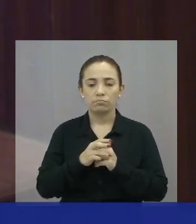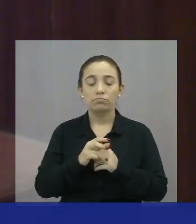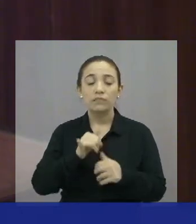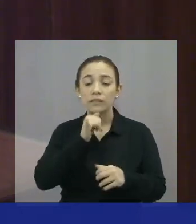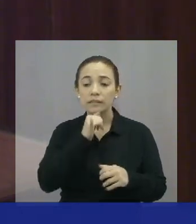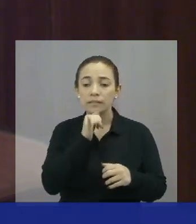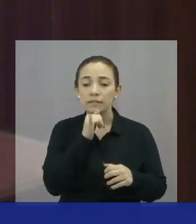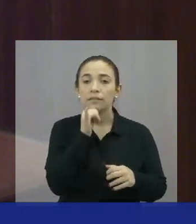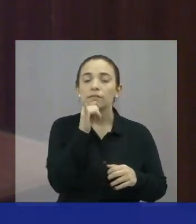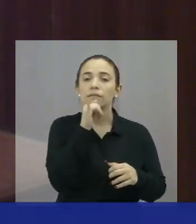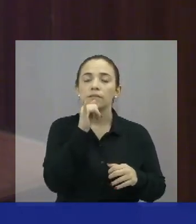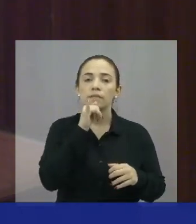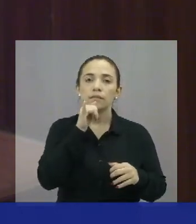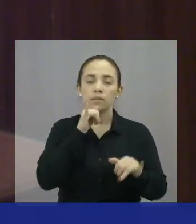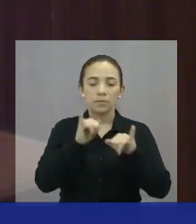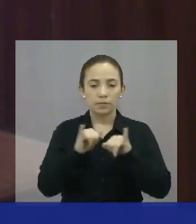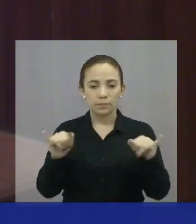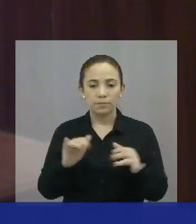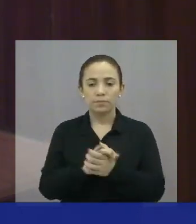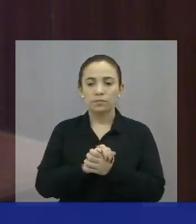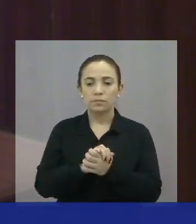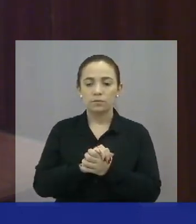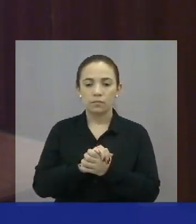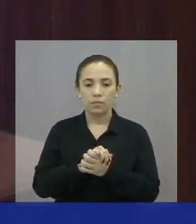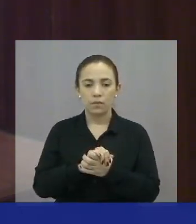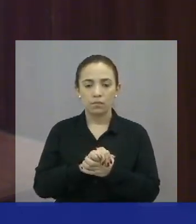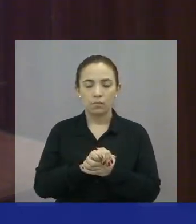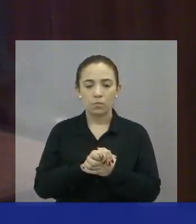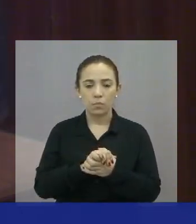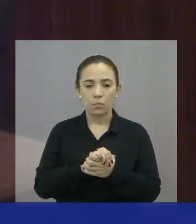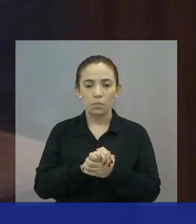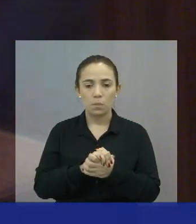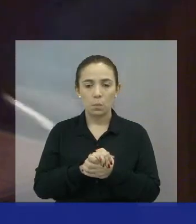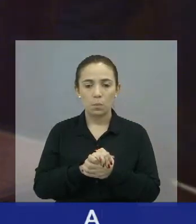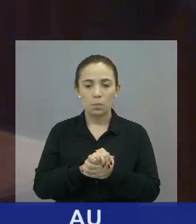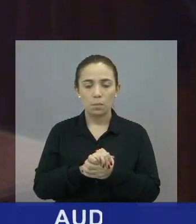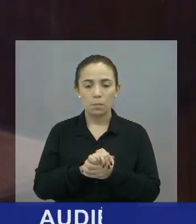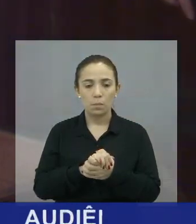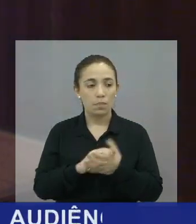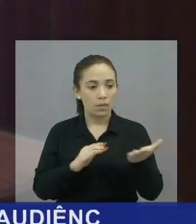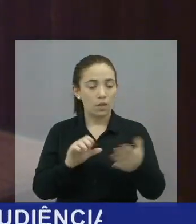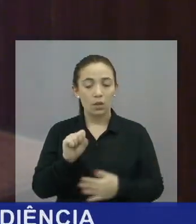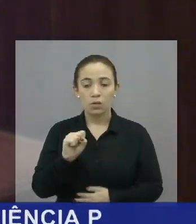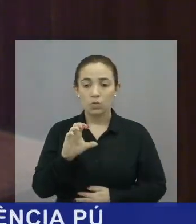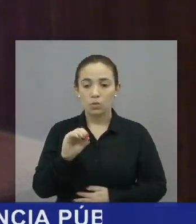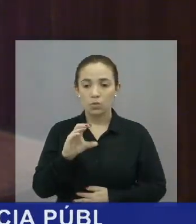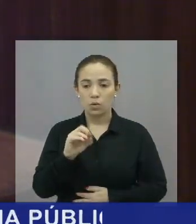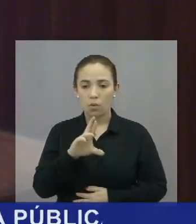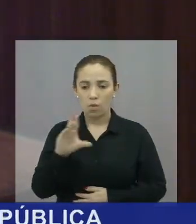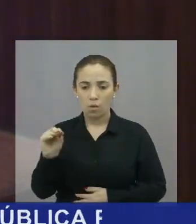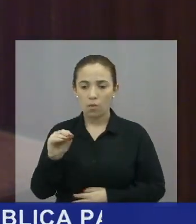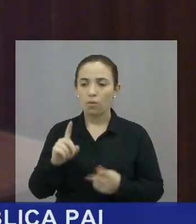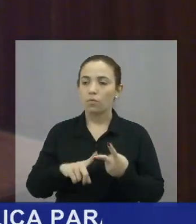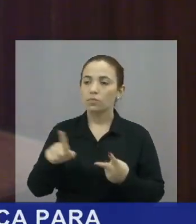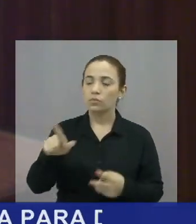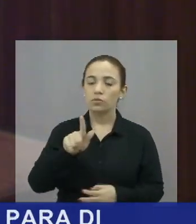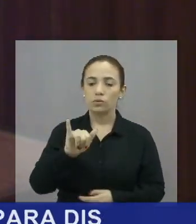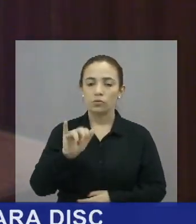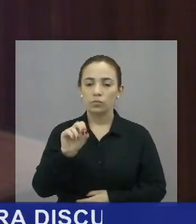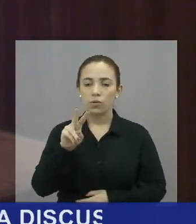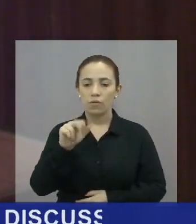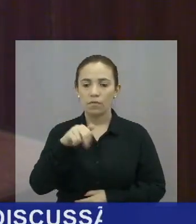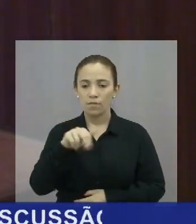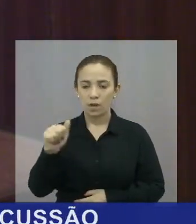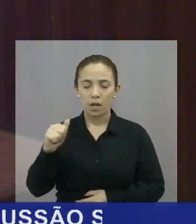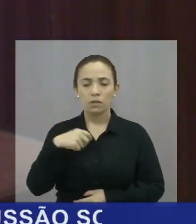exemplo prático. Nós estávamos, doutora Socorro e também doutor Giovana, que eu achei